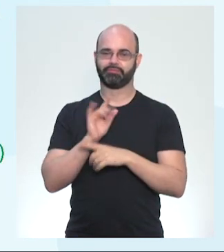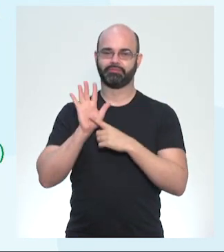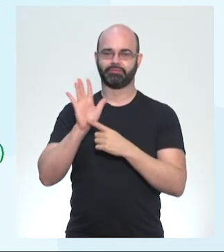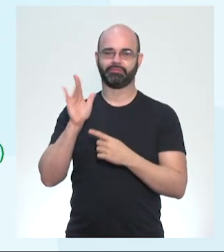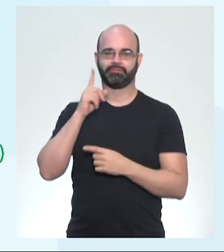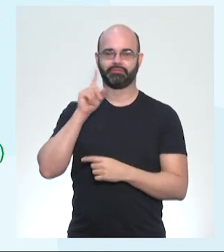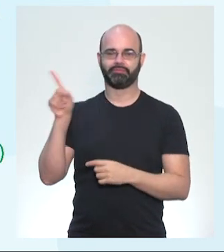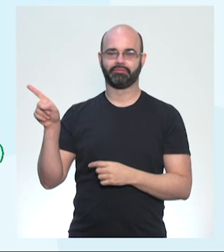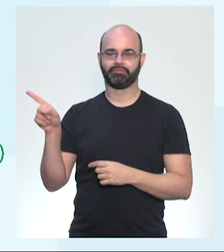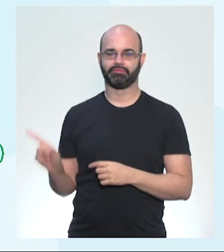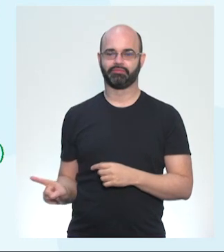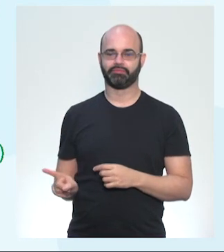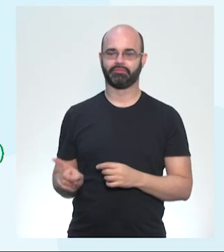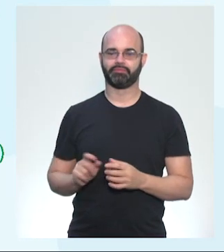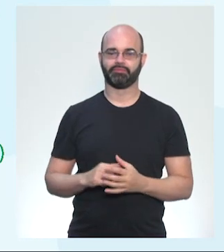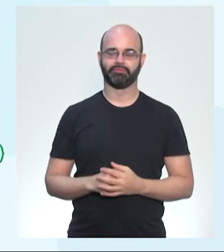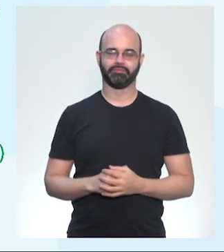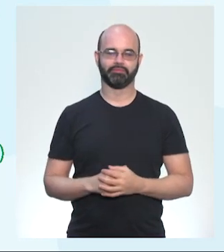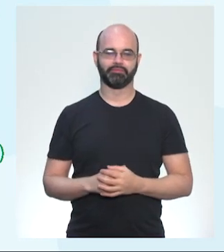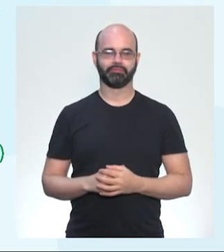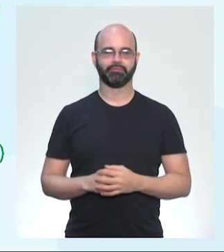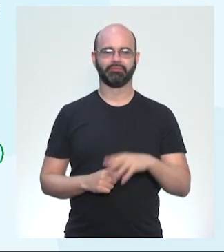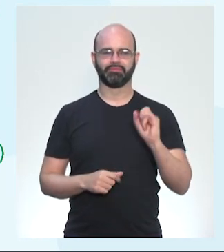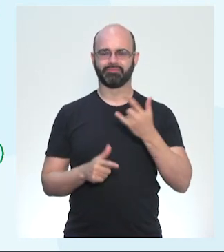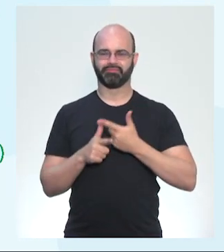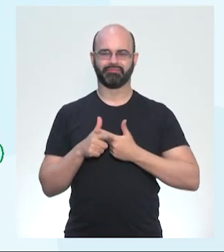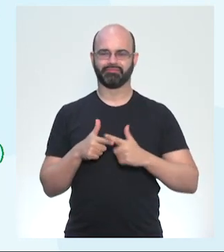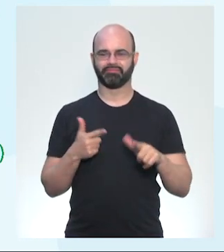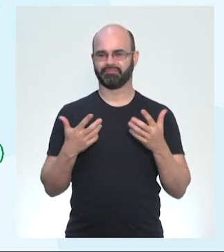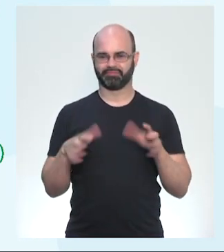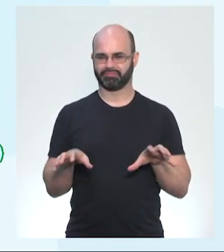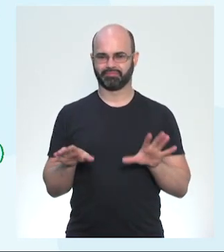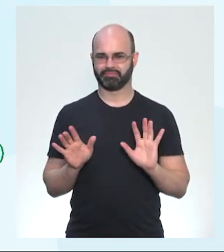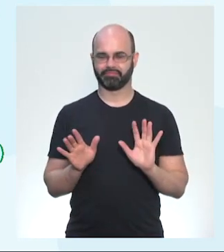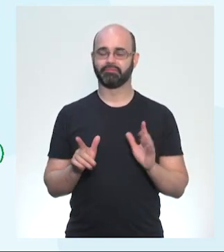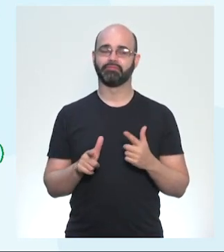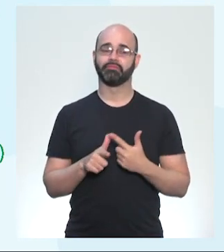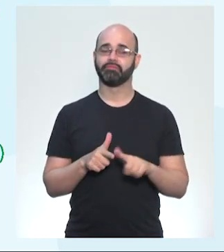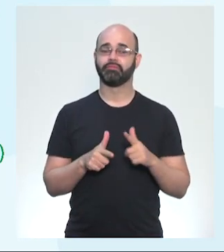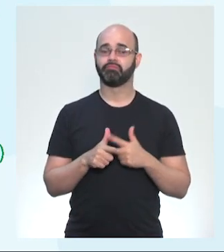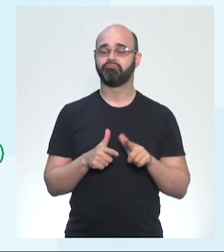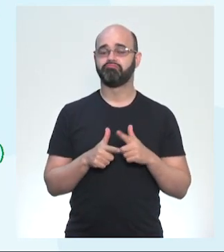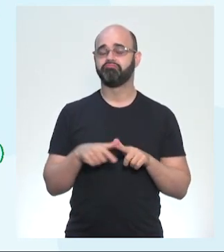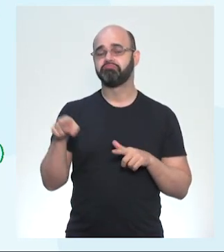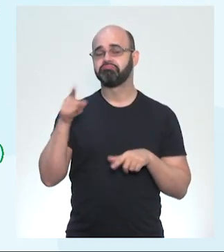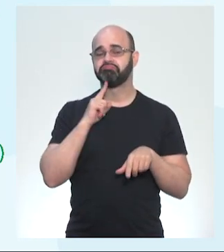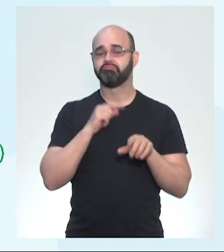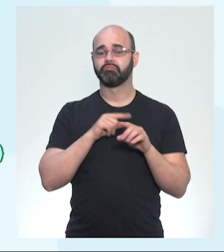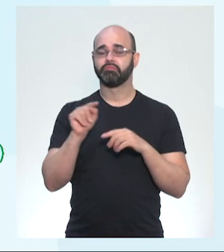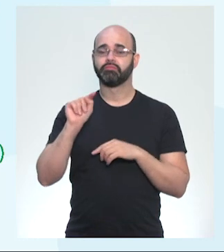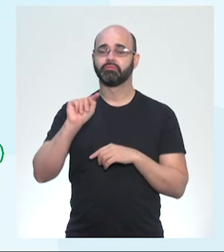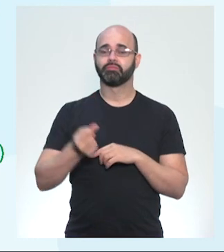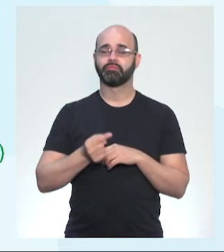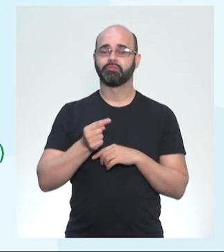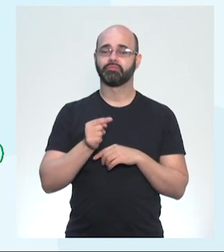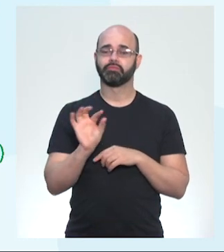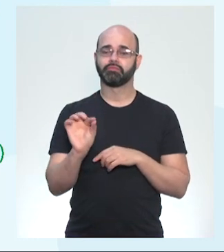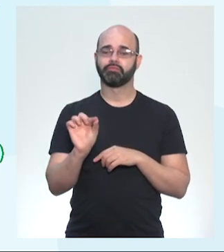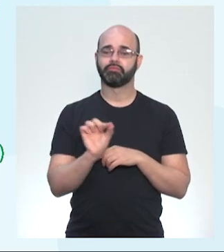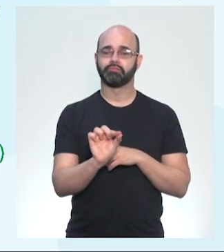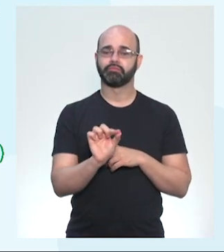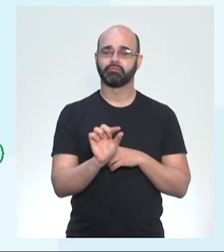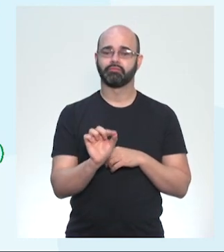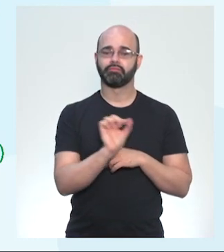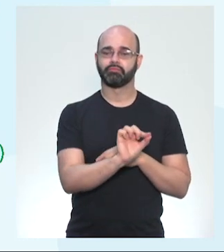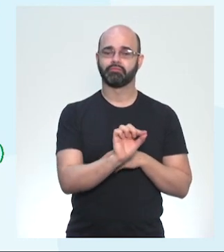chama a atenção por uma coisa. Se você não quiser fazer a divisão, né, você pode simplesmente deslocar a vírgula. Veja, o